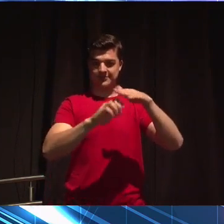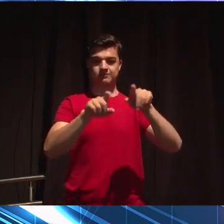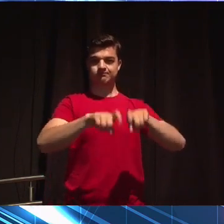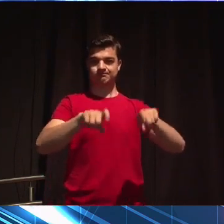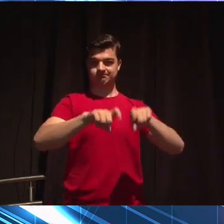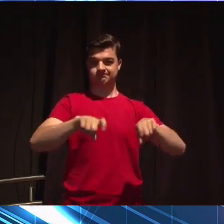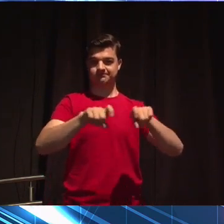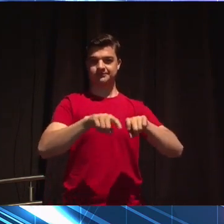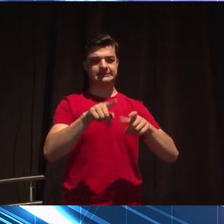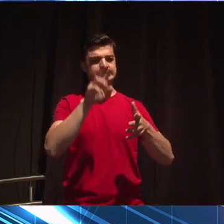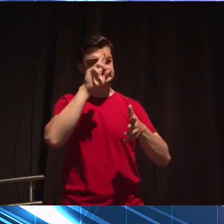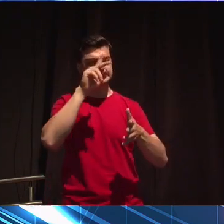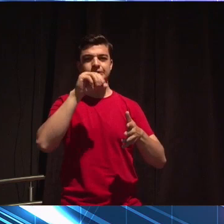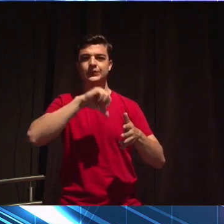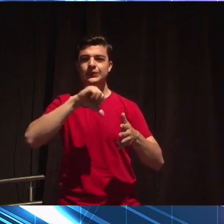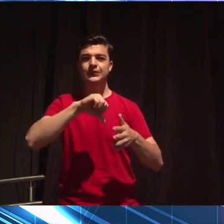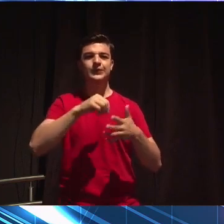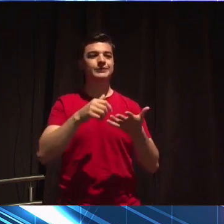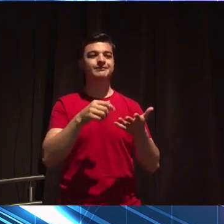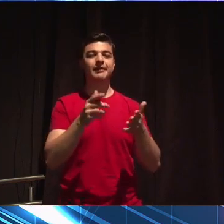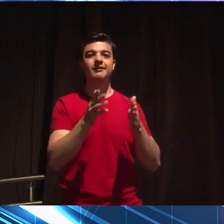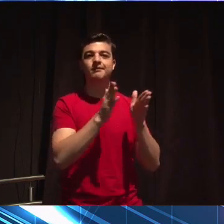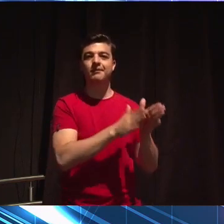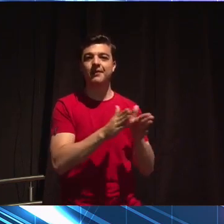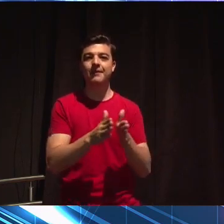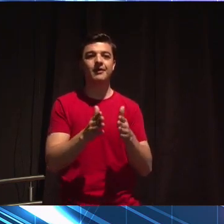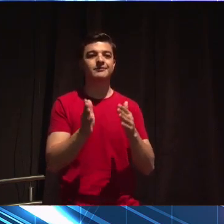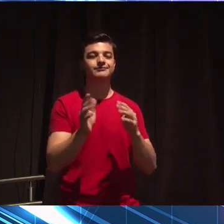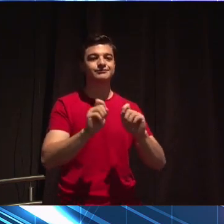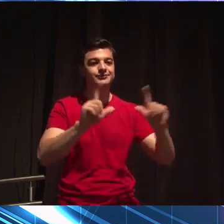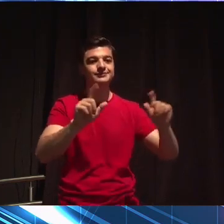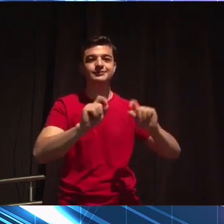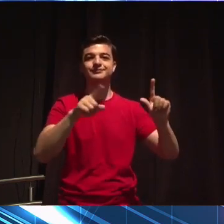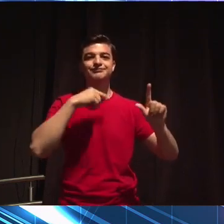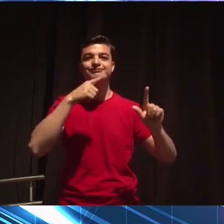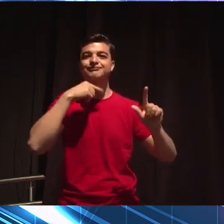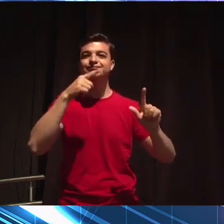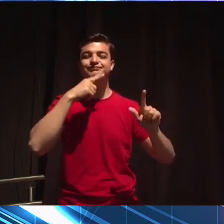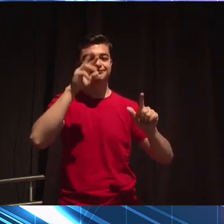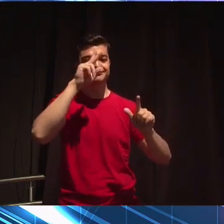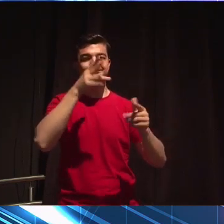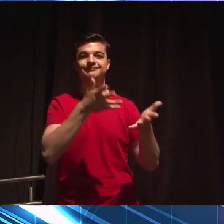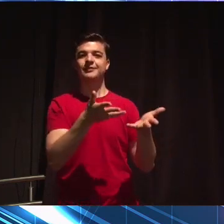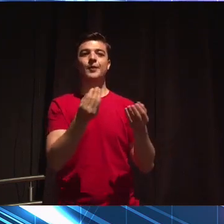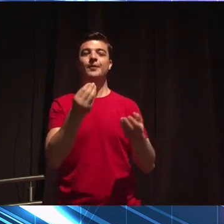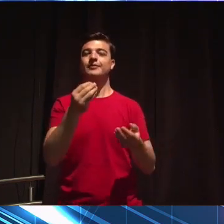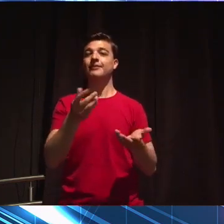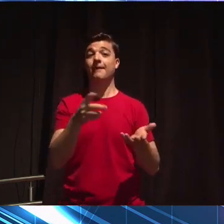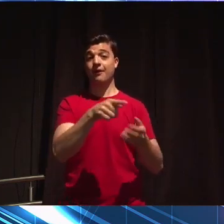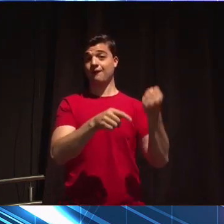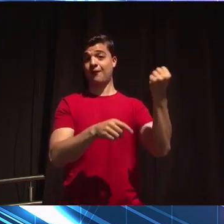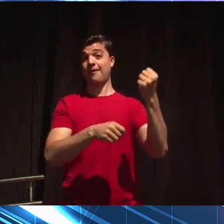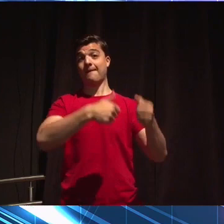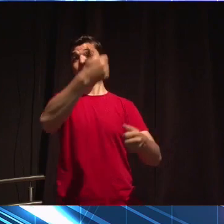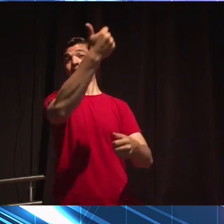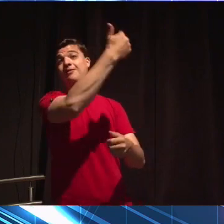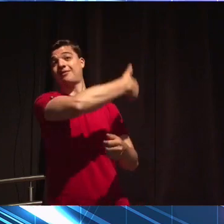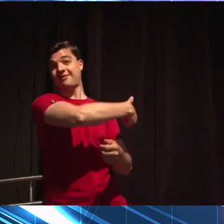Mas, enfim, tá? O Galaxy S5, 10 vezes mais máquina do que o supercomputador